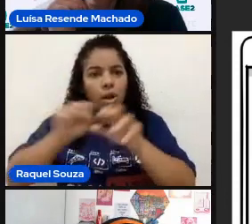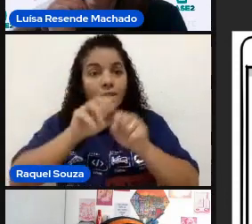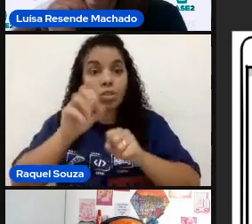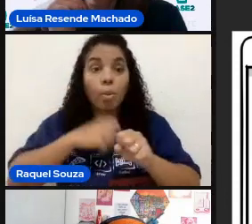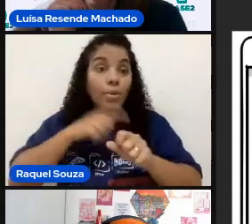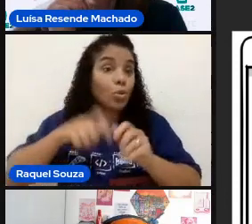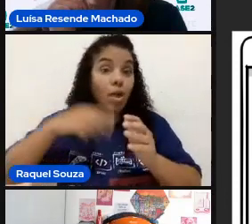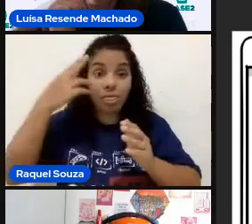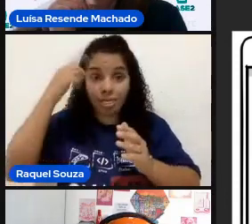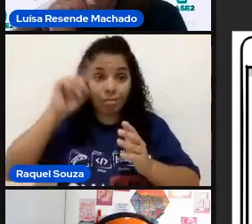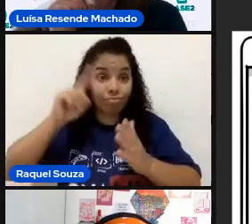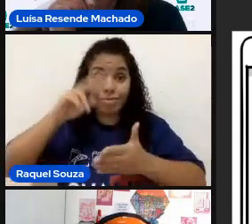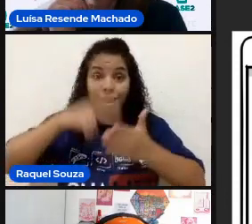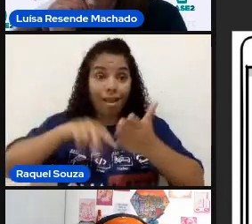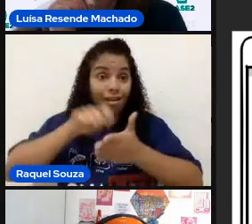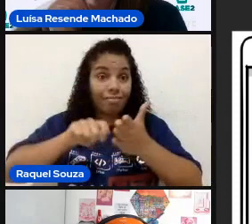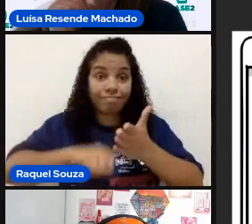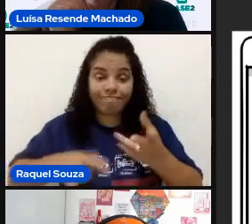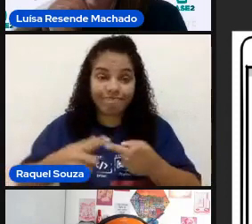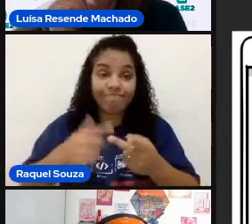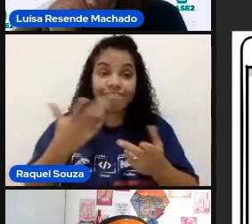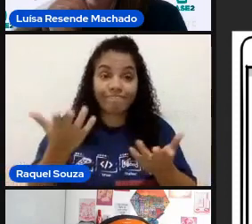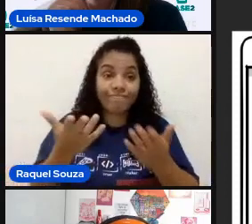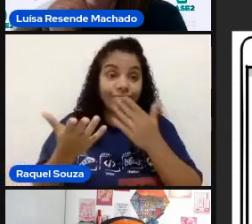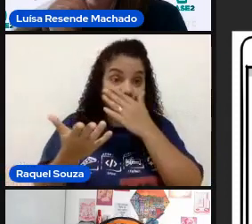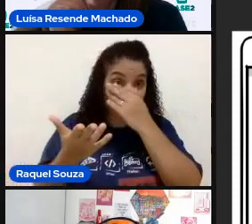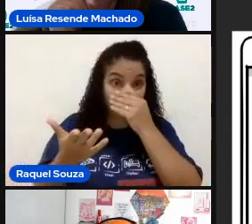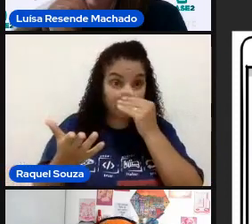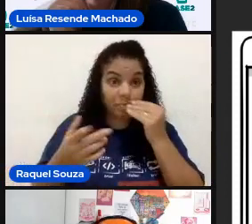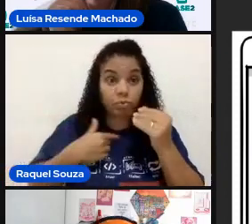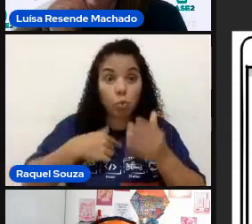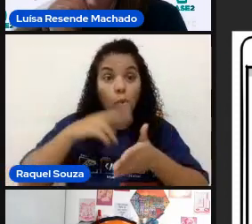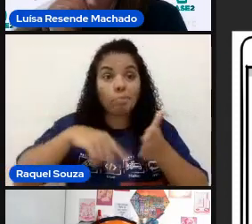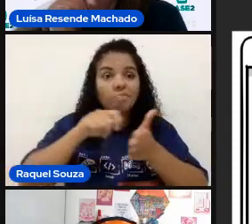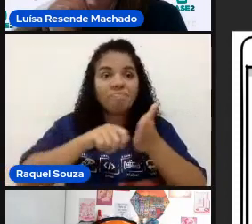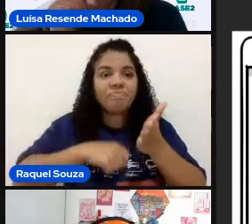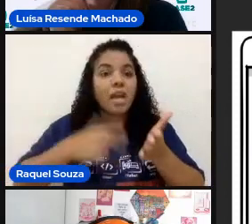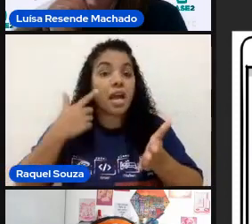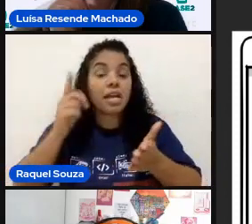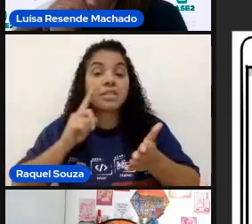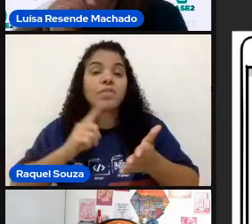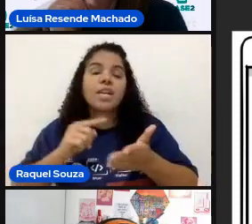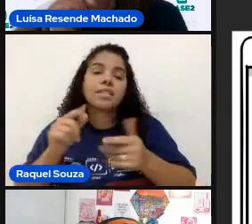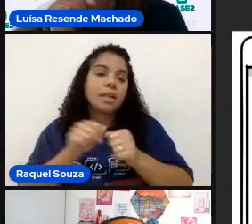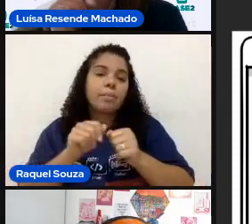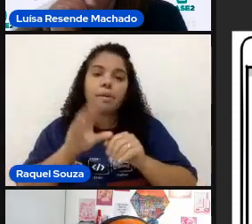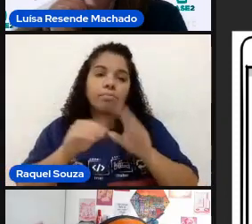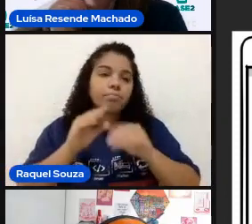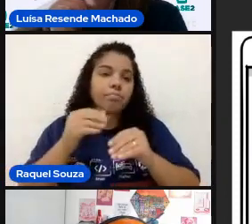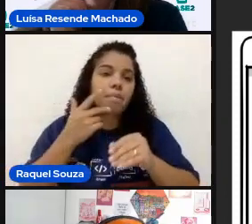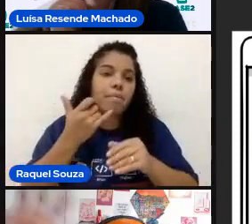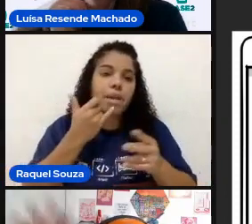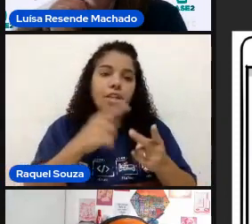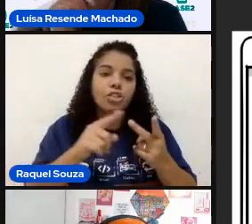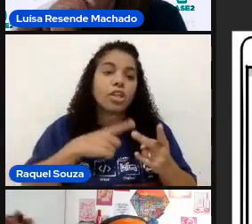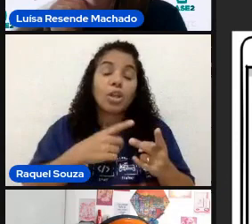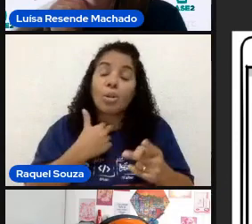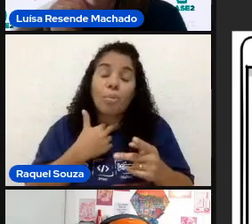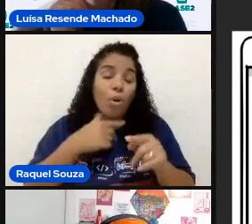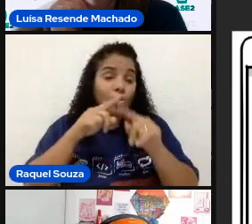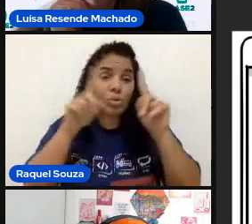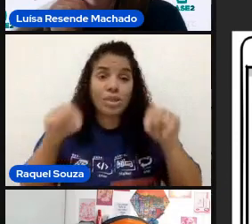Quando analfabeto iletrado, é analfabeto funcional. Então, eu não posso ter uma tela com